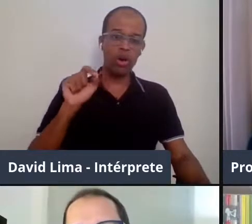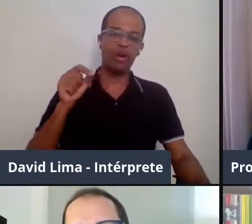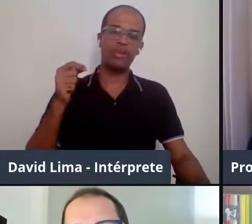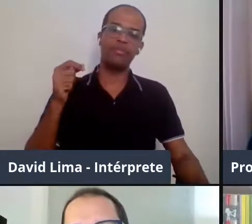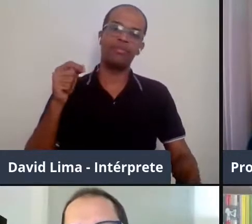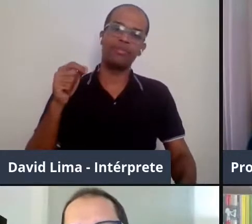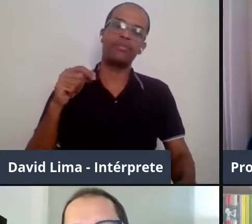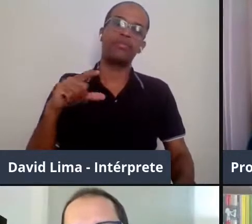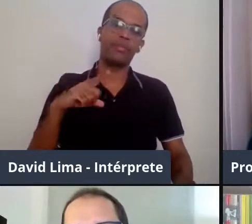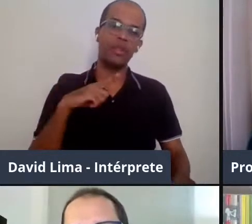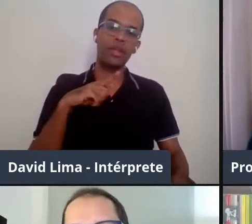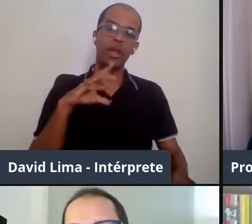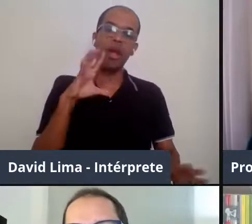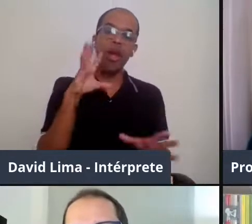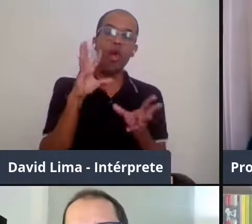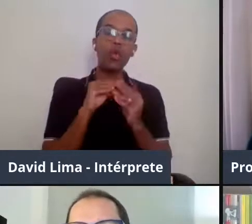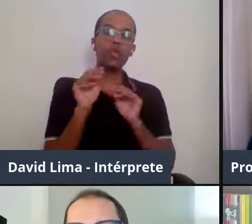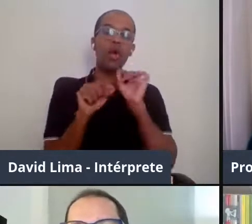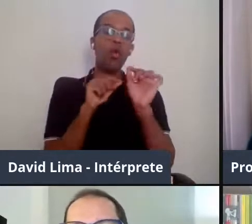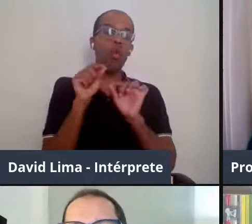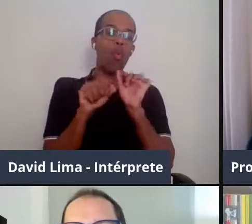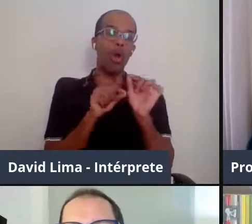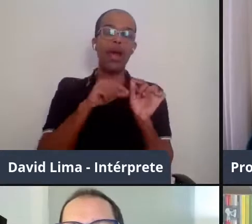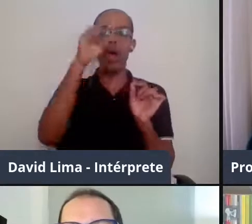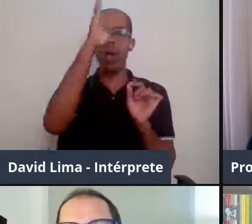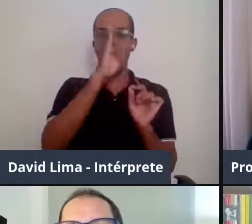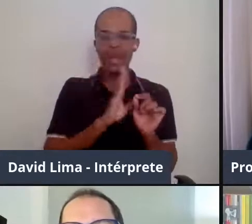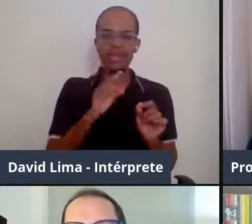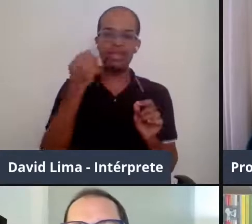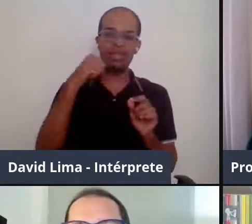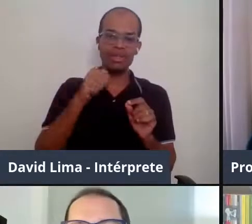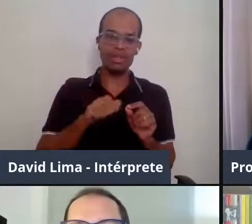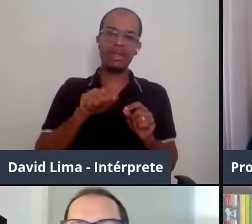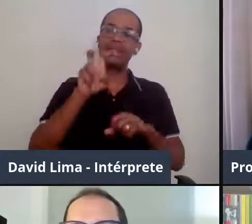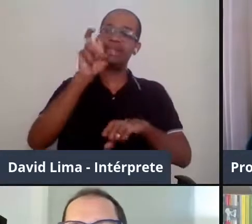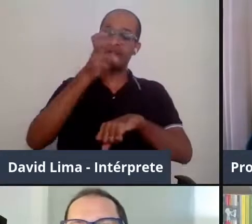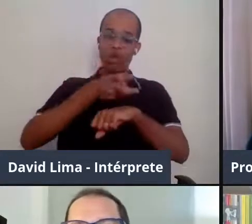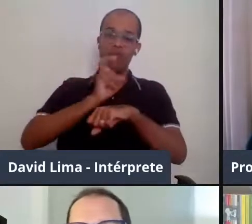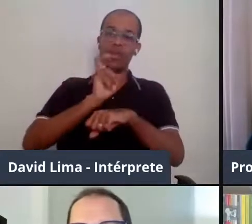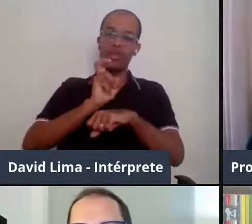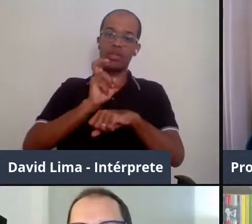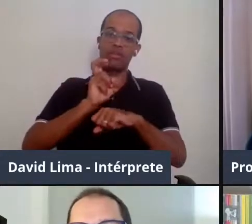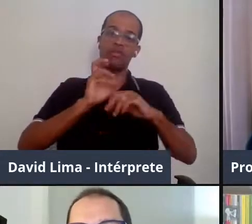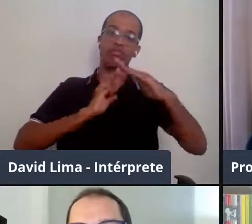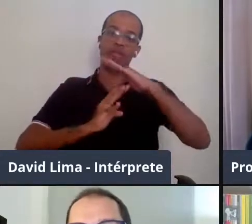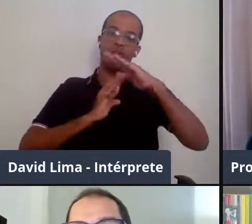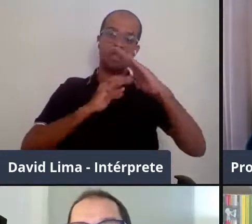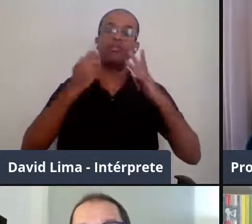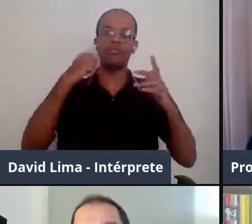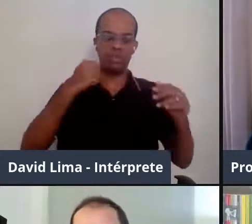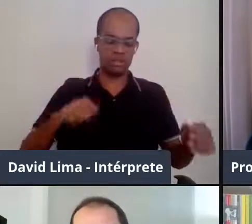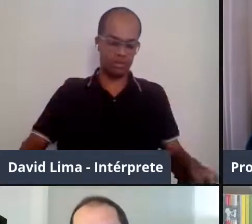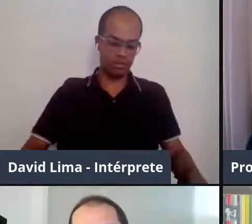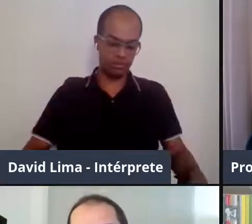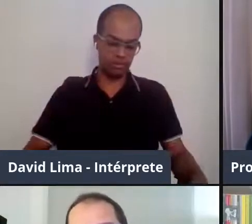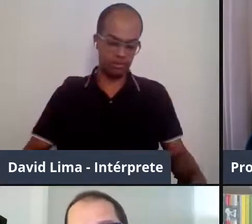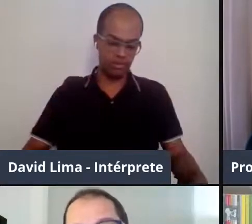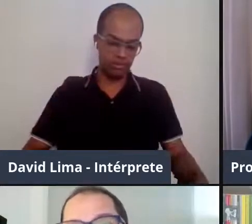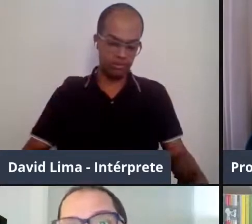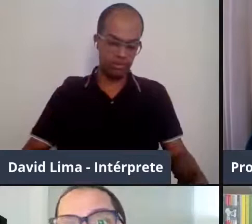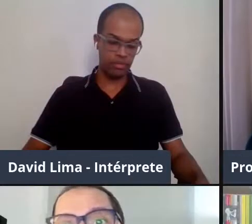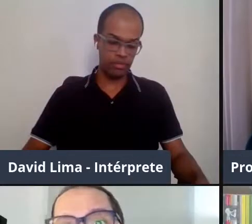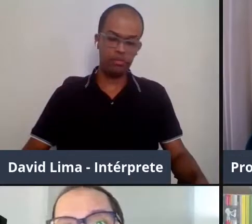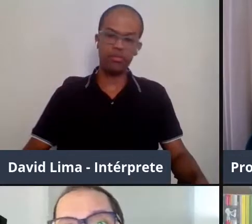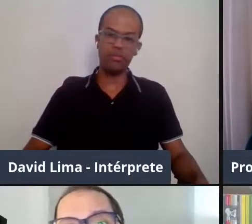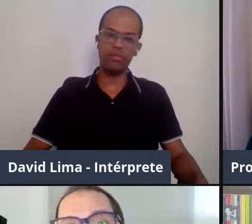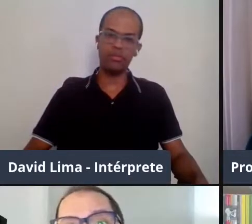à conclusão seguinte: o Brasil precisava cinco vezes mais imigrantes do que já tinha. Portanto, eu falo dessa